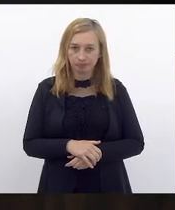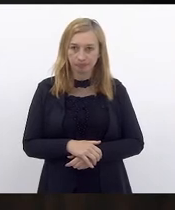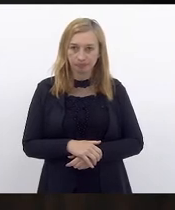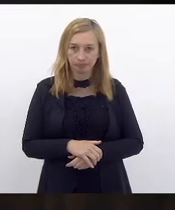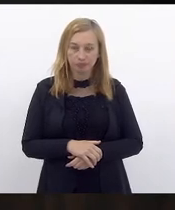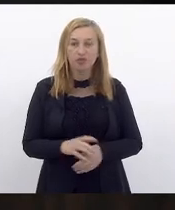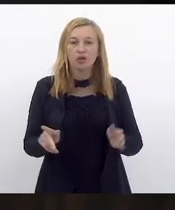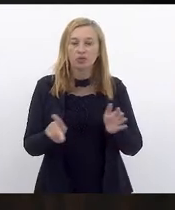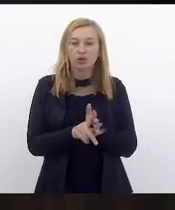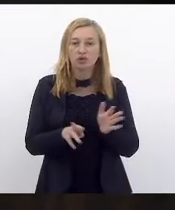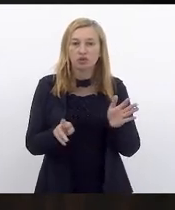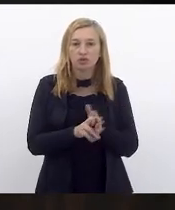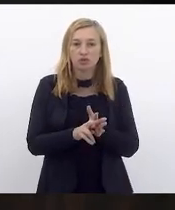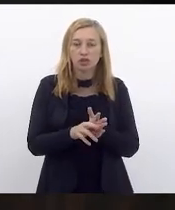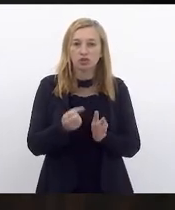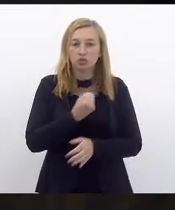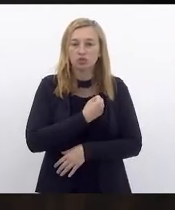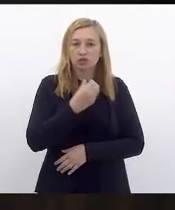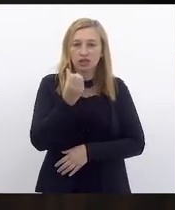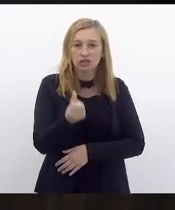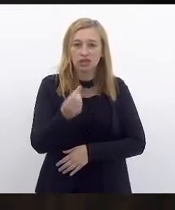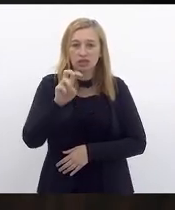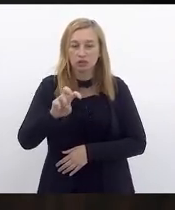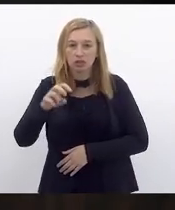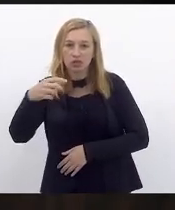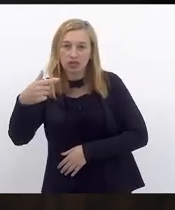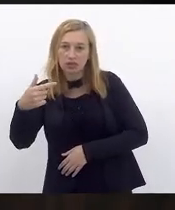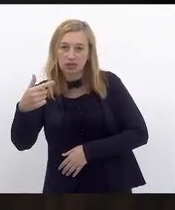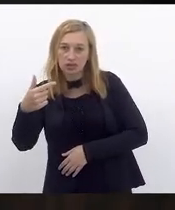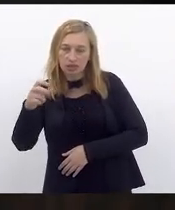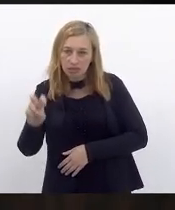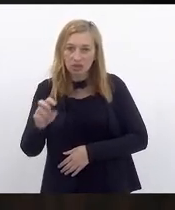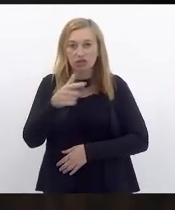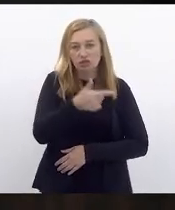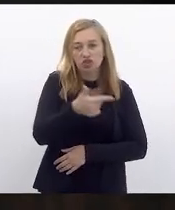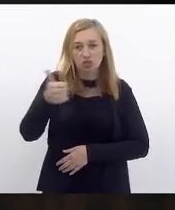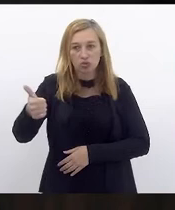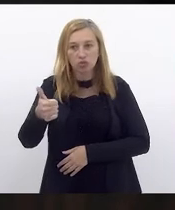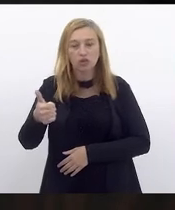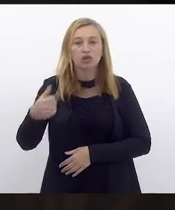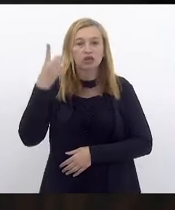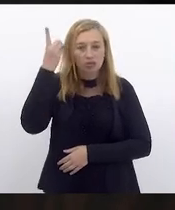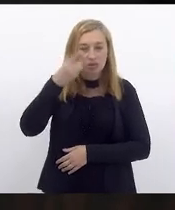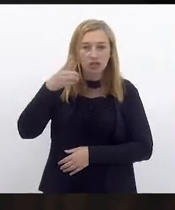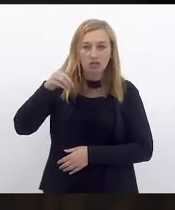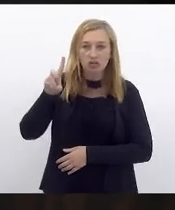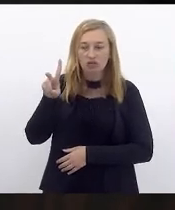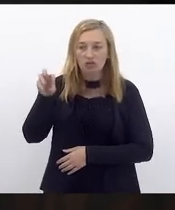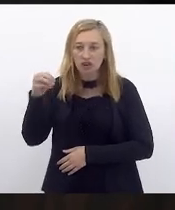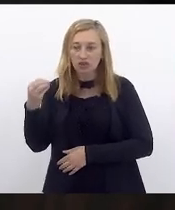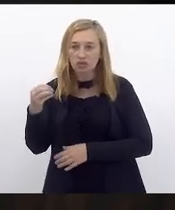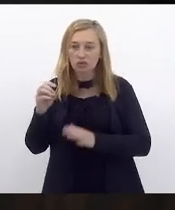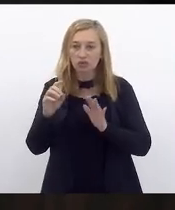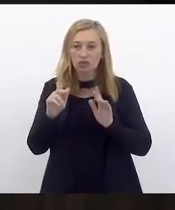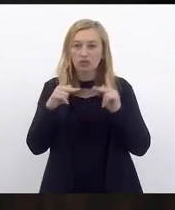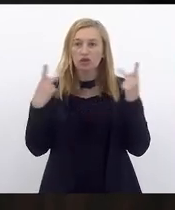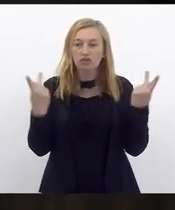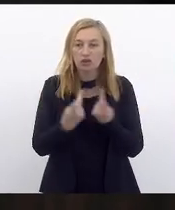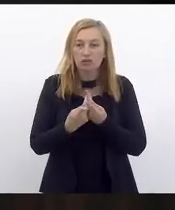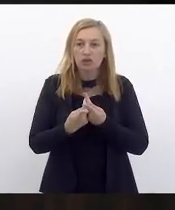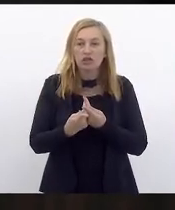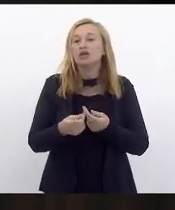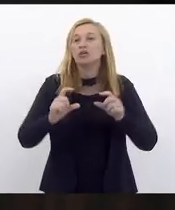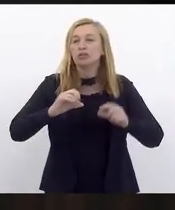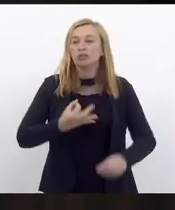Projeto de resolução nº 655 de 21, de autoria do deputado Vando Família. Concede medalha Tiradentes e